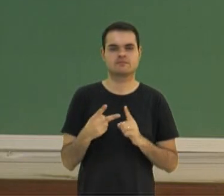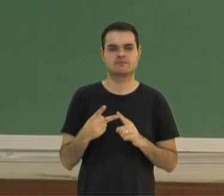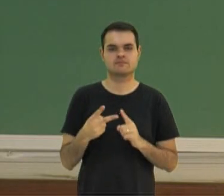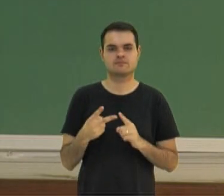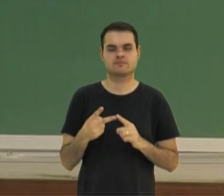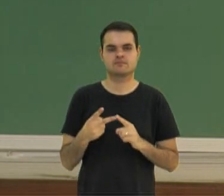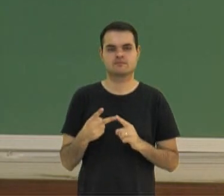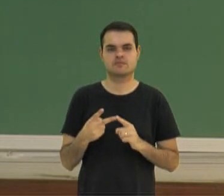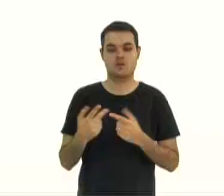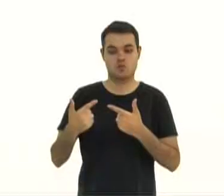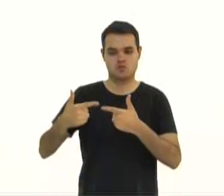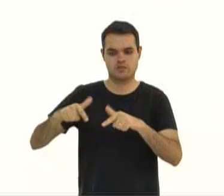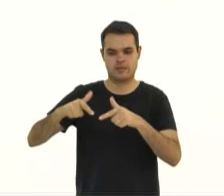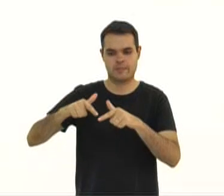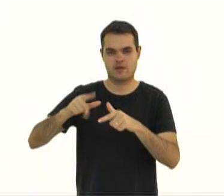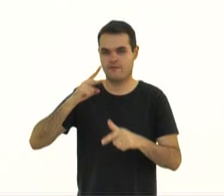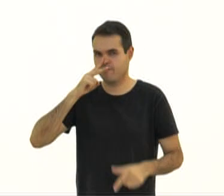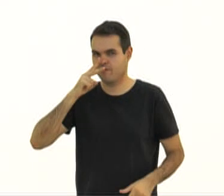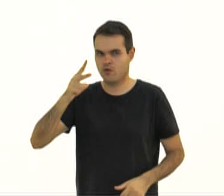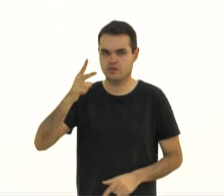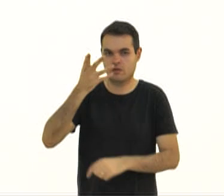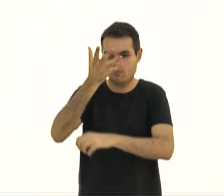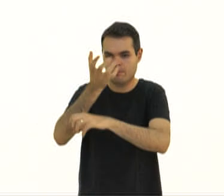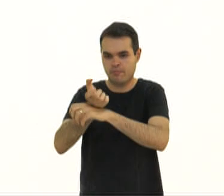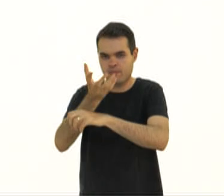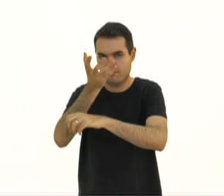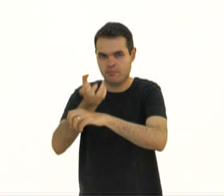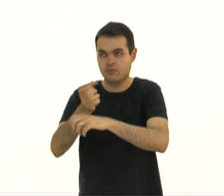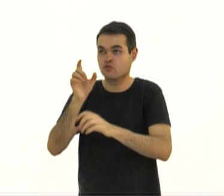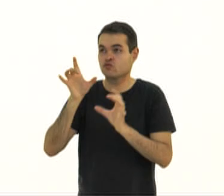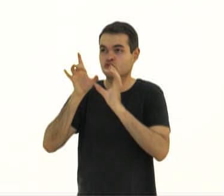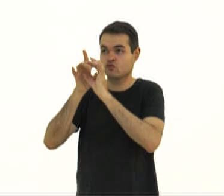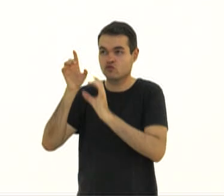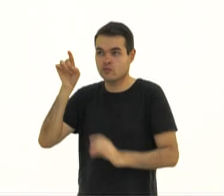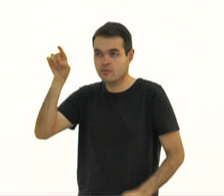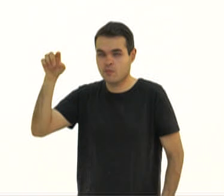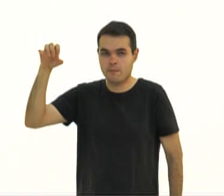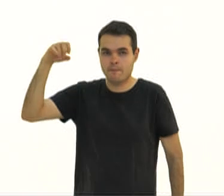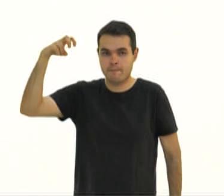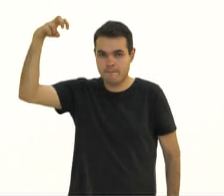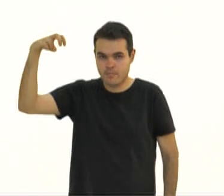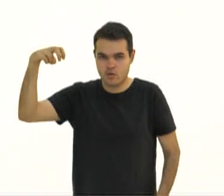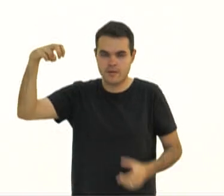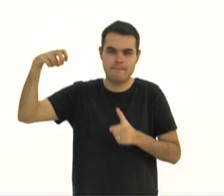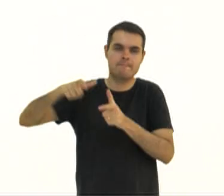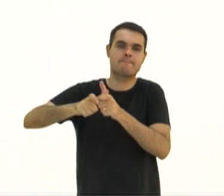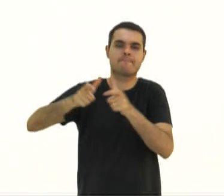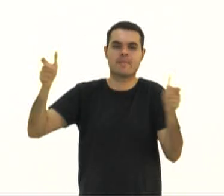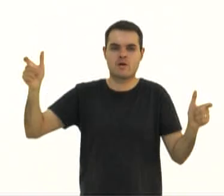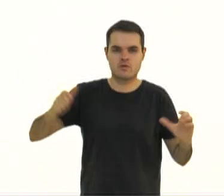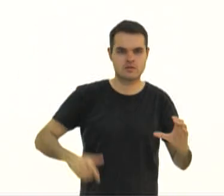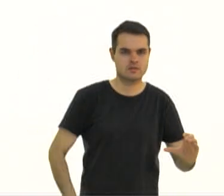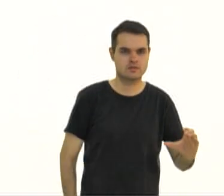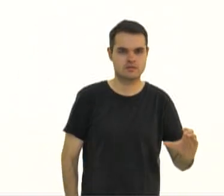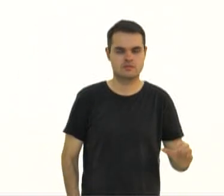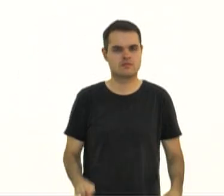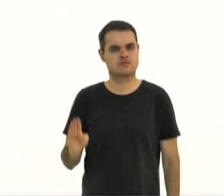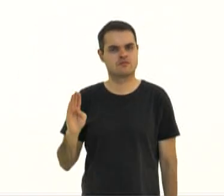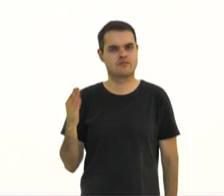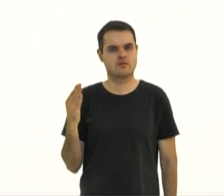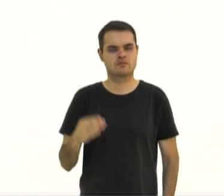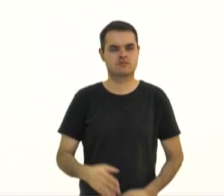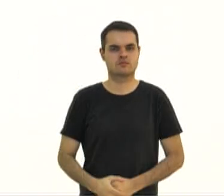Segundo item, o trabalho realizado pela força gravitacional sobre o porco é maior na trajetória C.